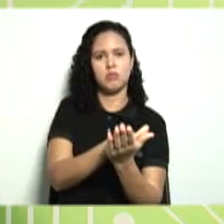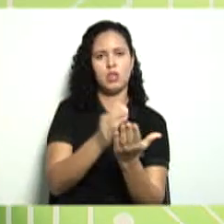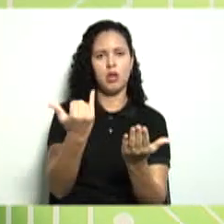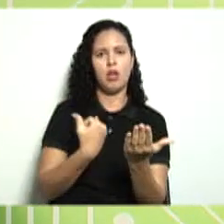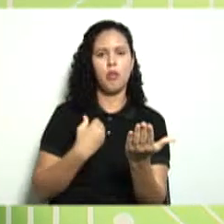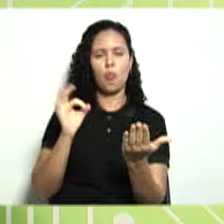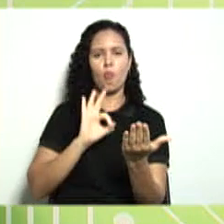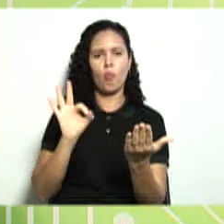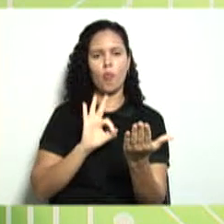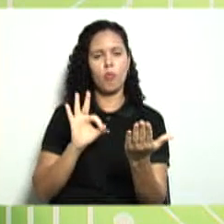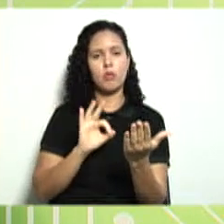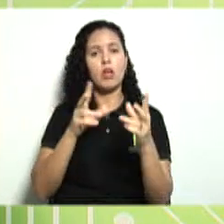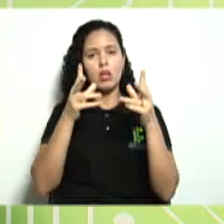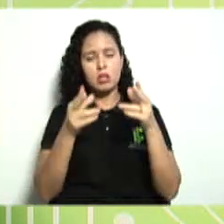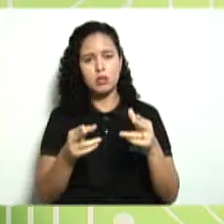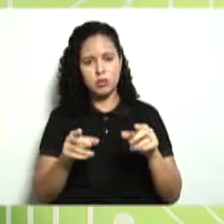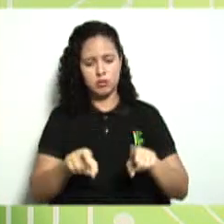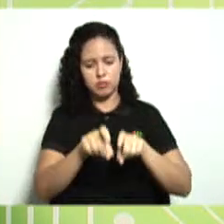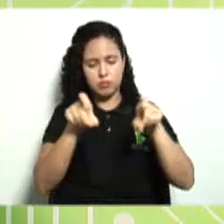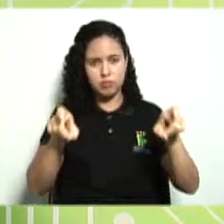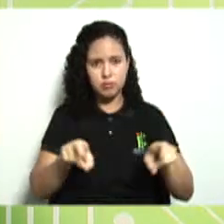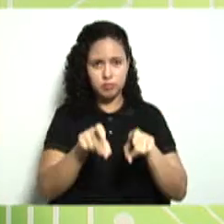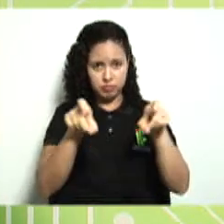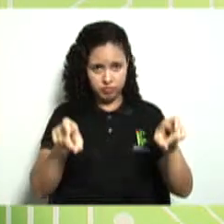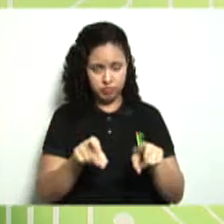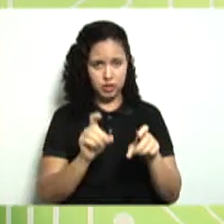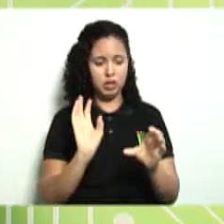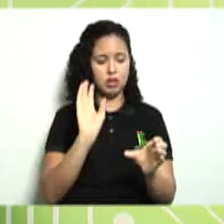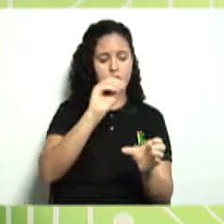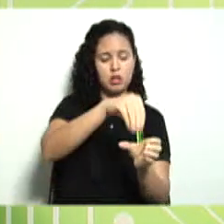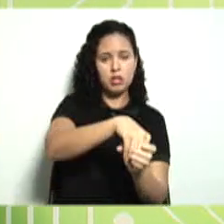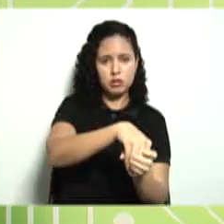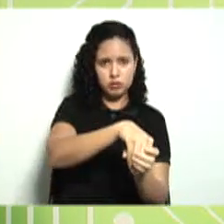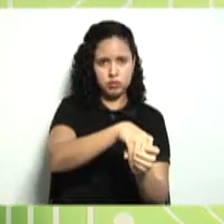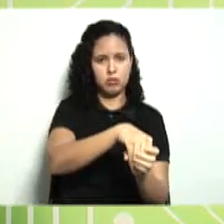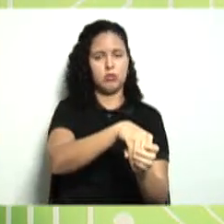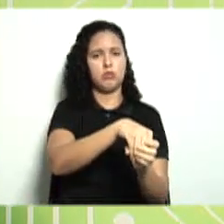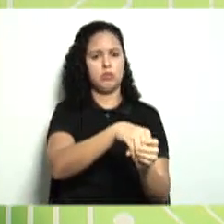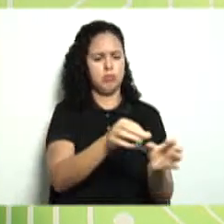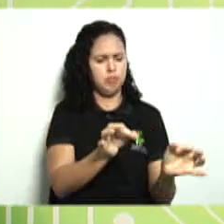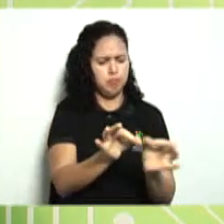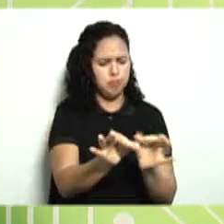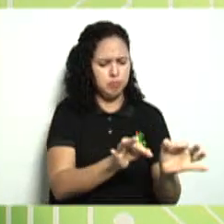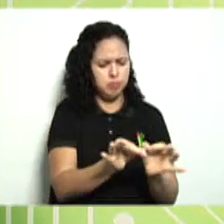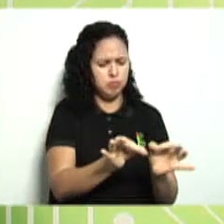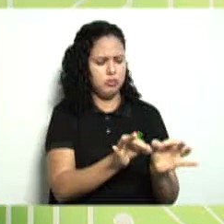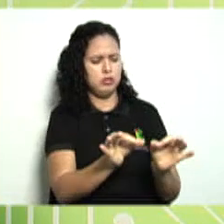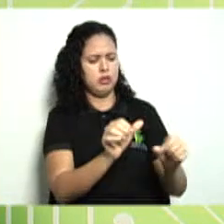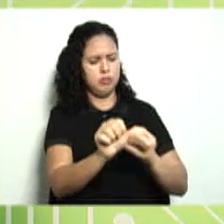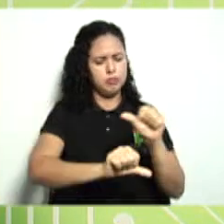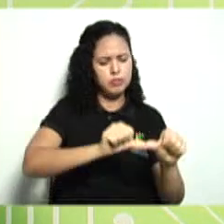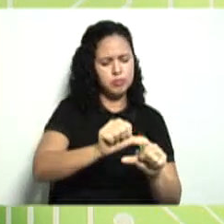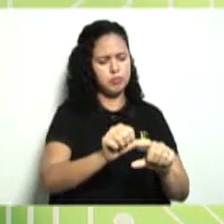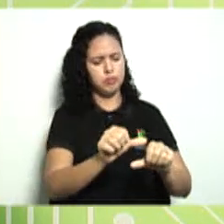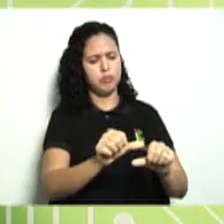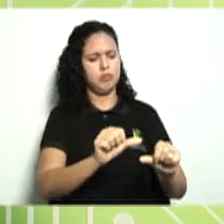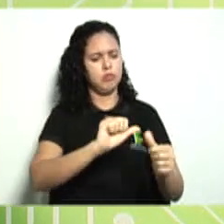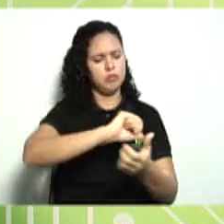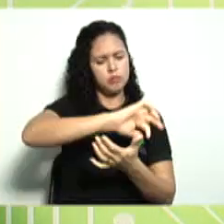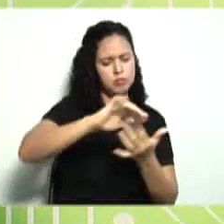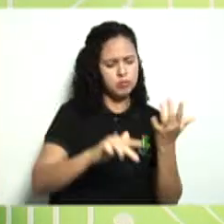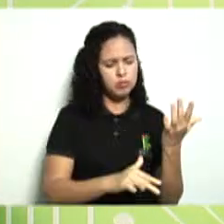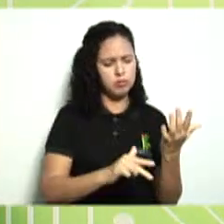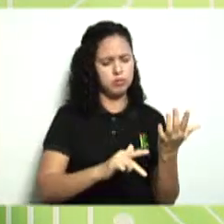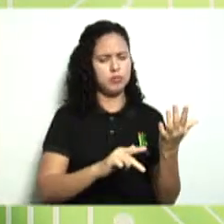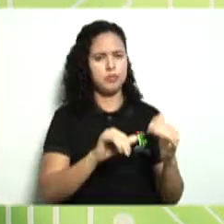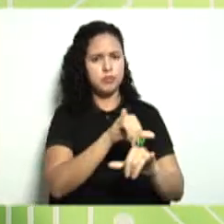com o computador, né? O que está lá dentro do computador, o que não foi processado ainda, que não gerou informação para você, são apenas dados,